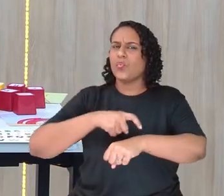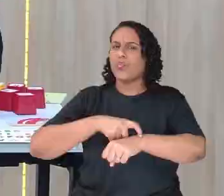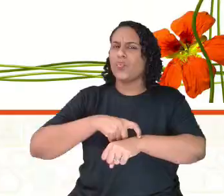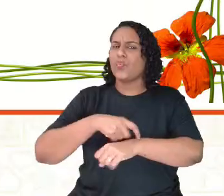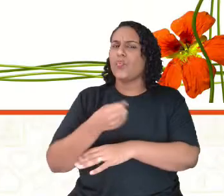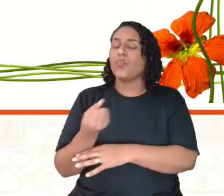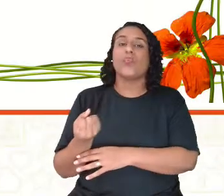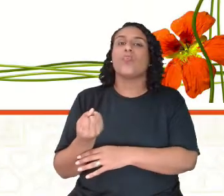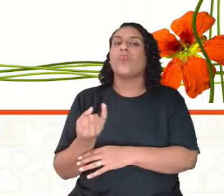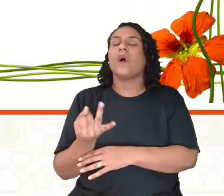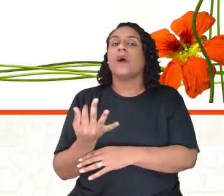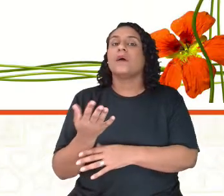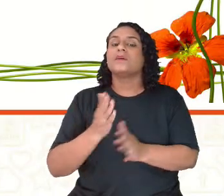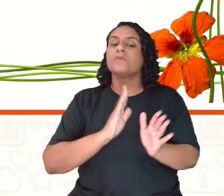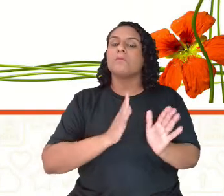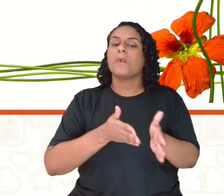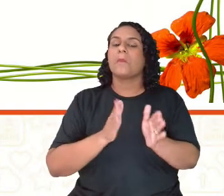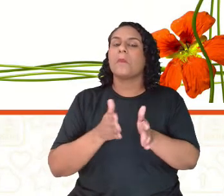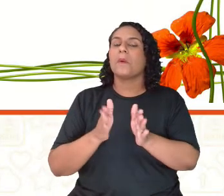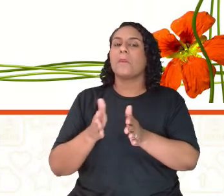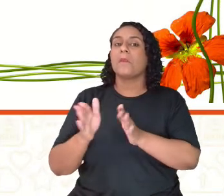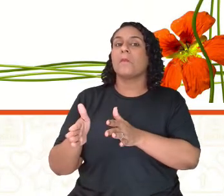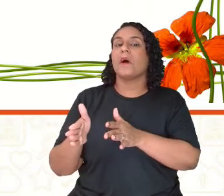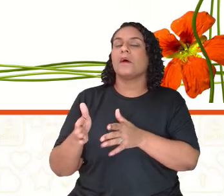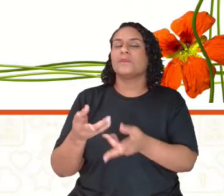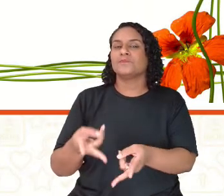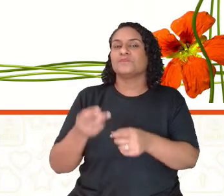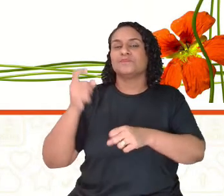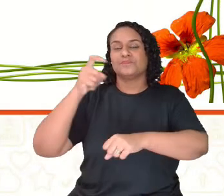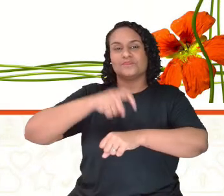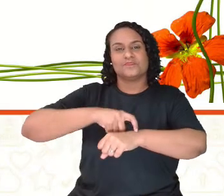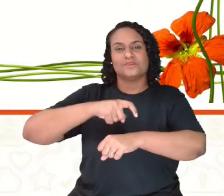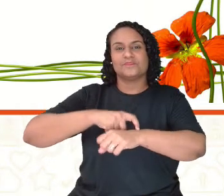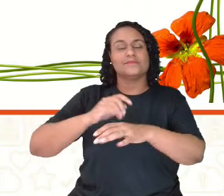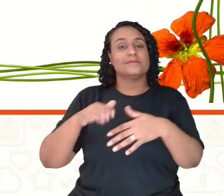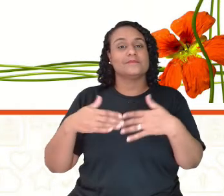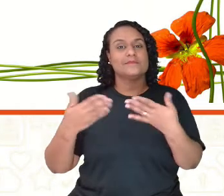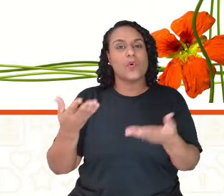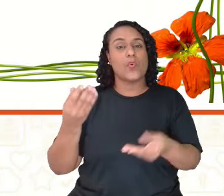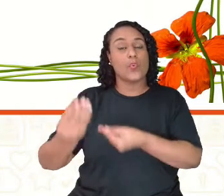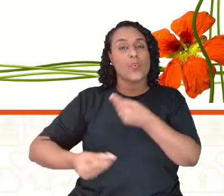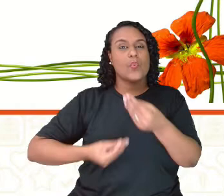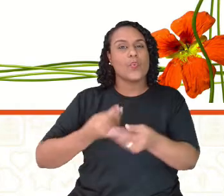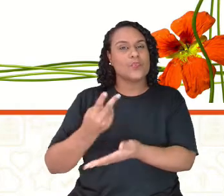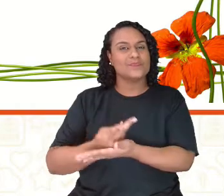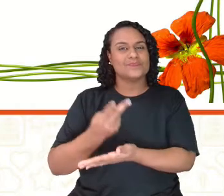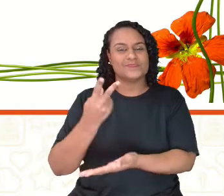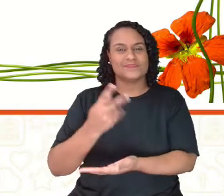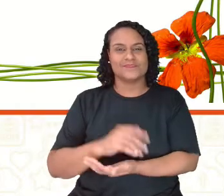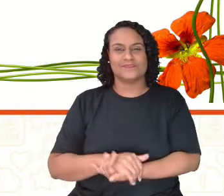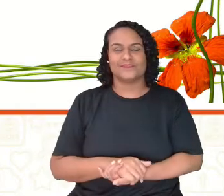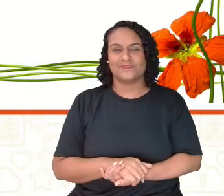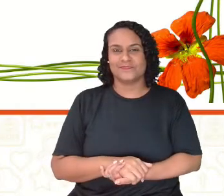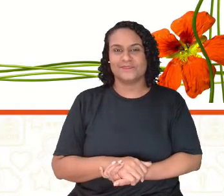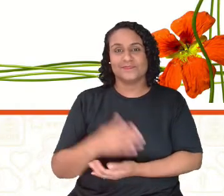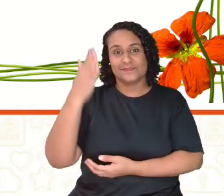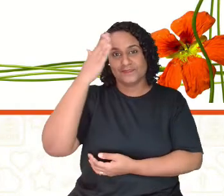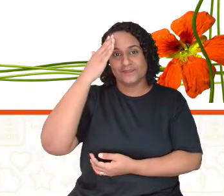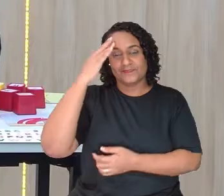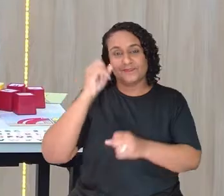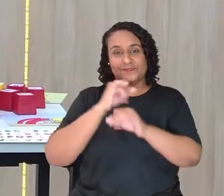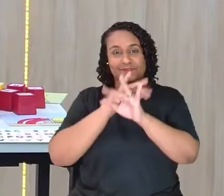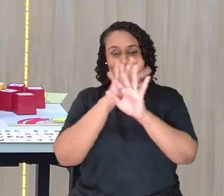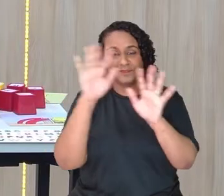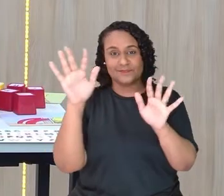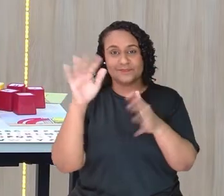são as etapas da orientação temporal? Quais são? Como é que acontece? Vamos entender um pouquinho quais